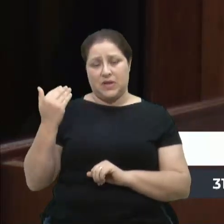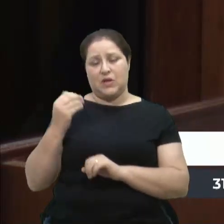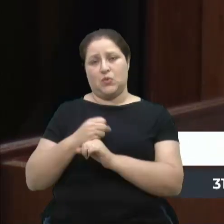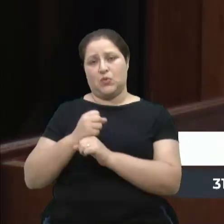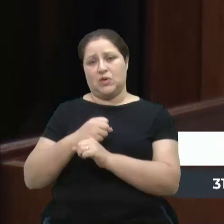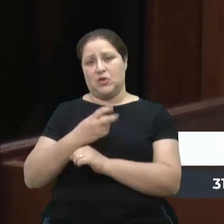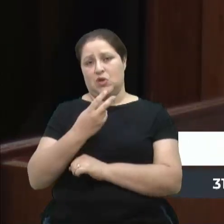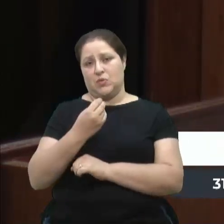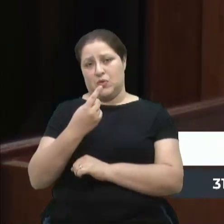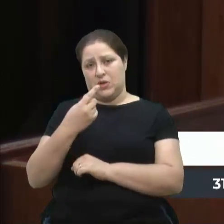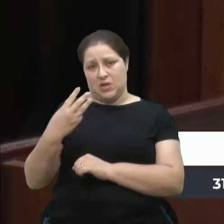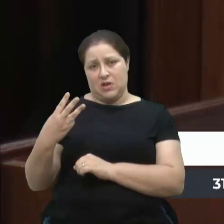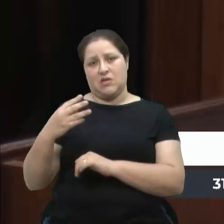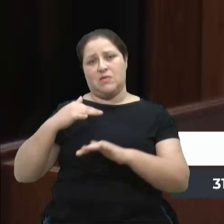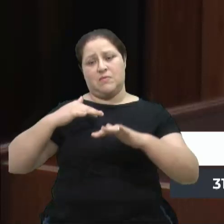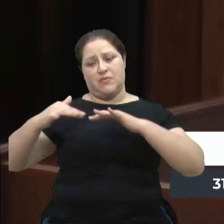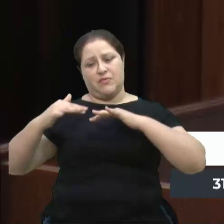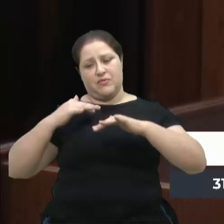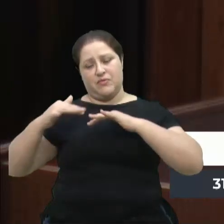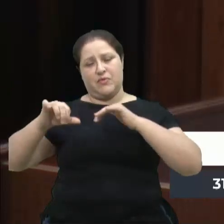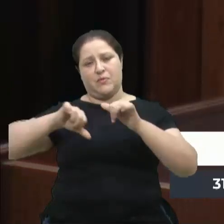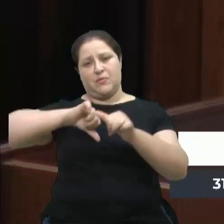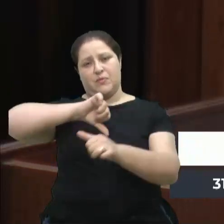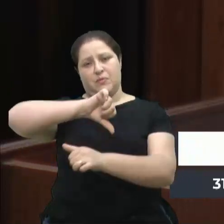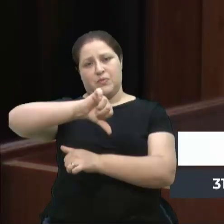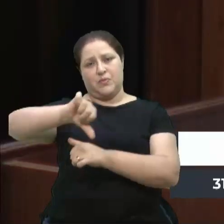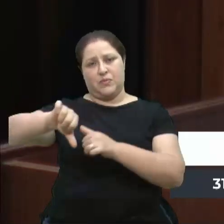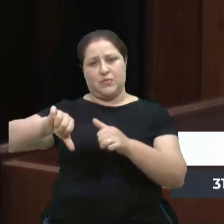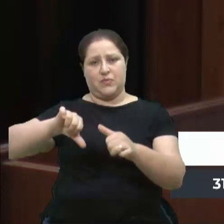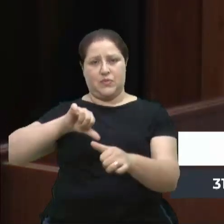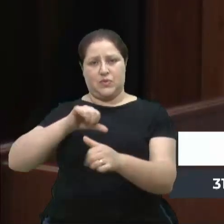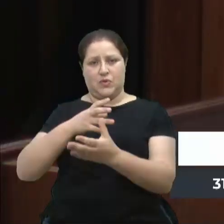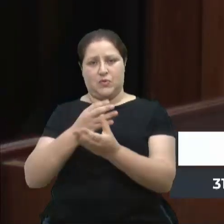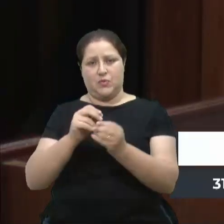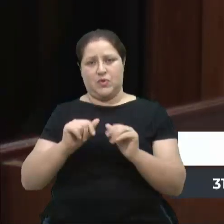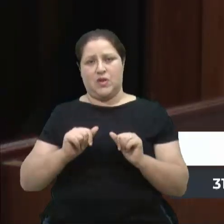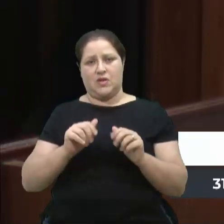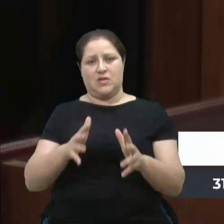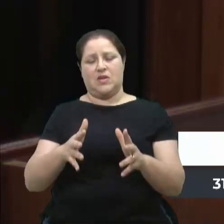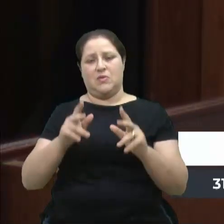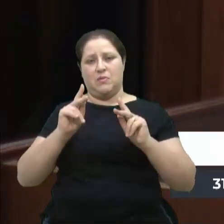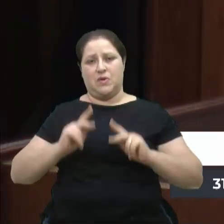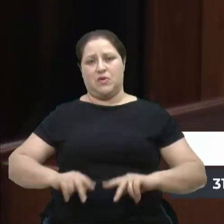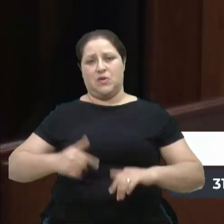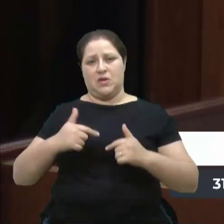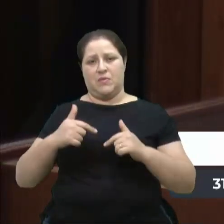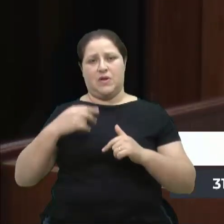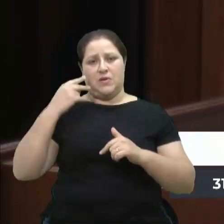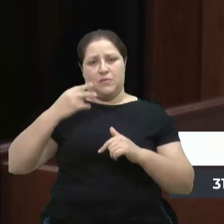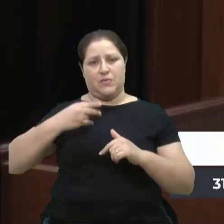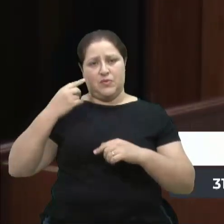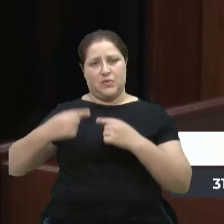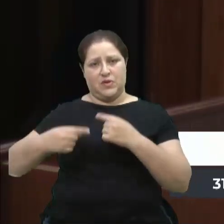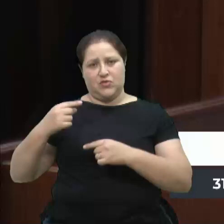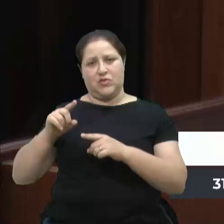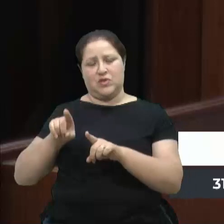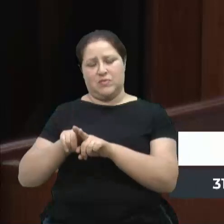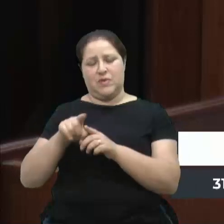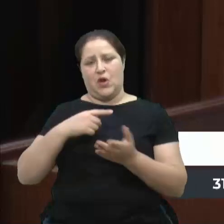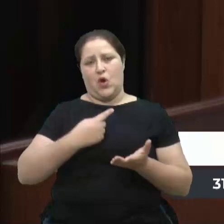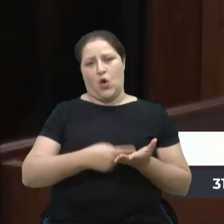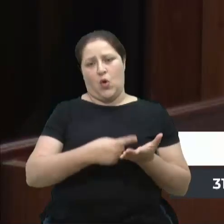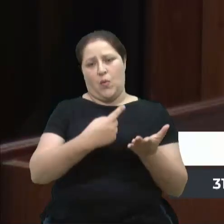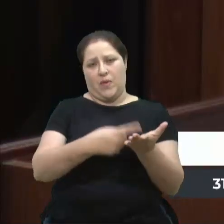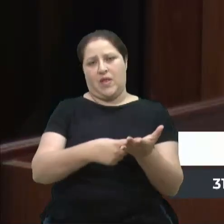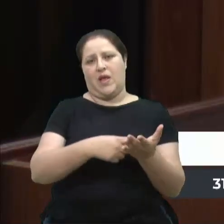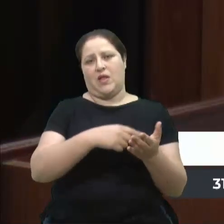2013, que mudaram, né, muitas ações de políticos, os conchavos políticos, hoje está mais